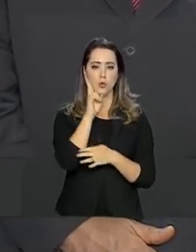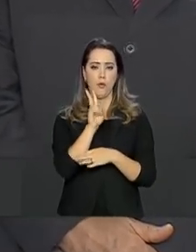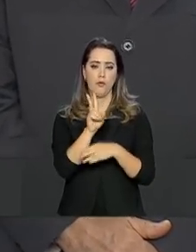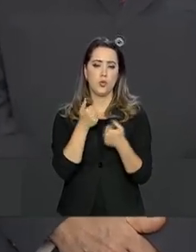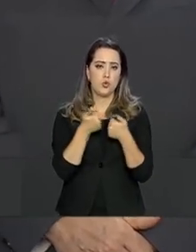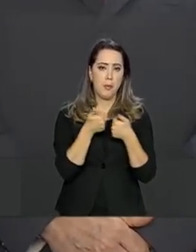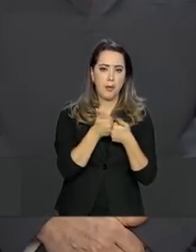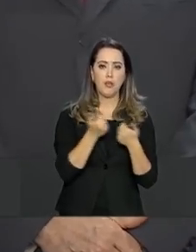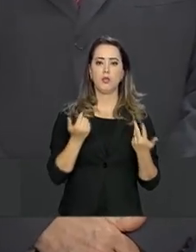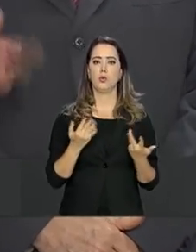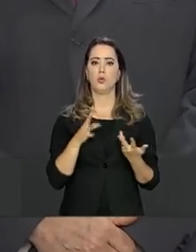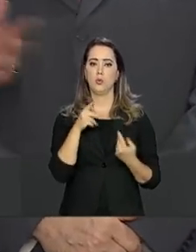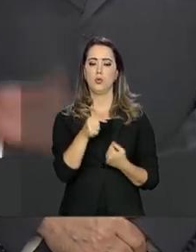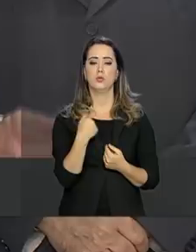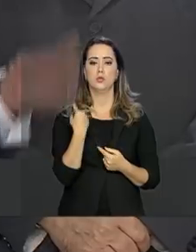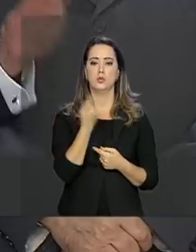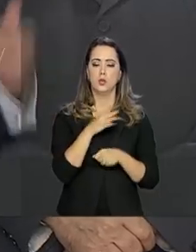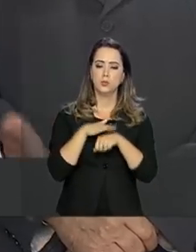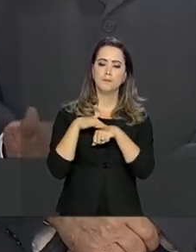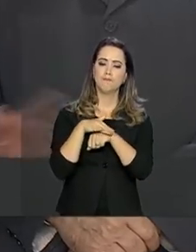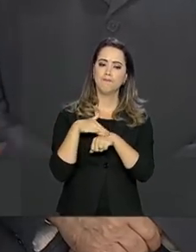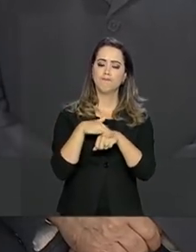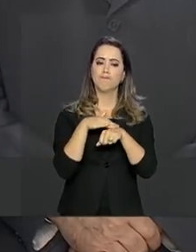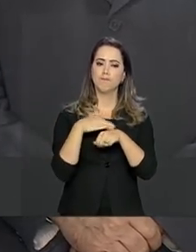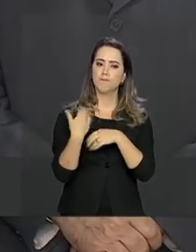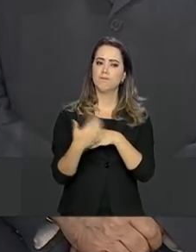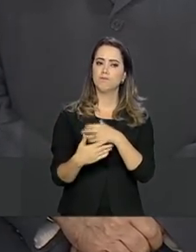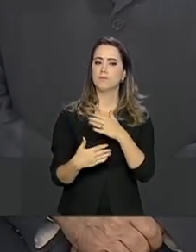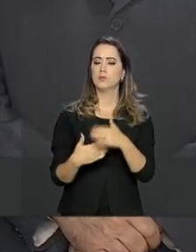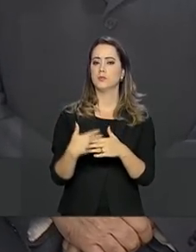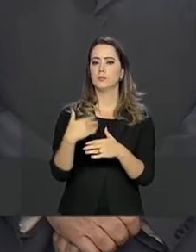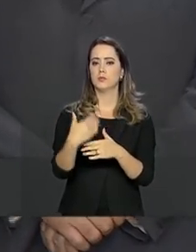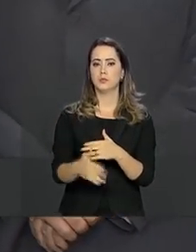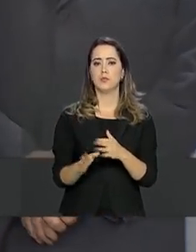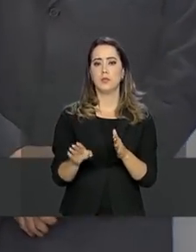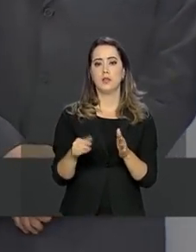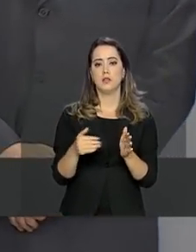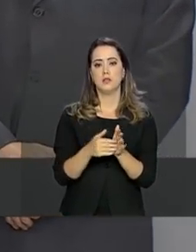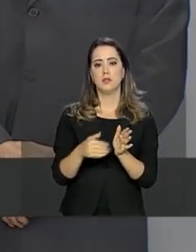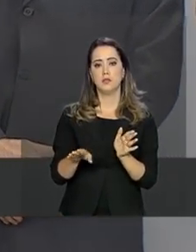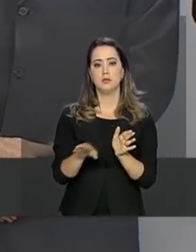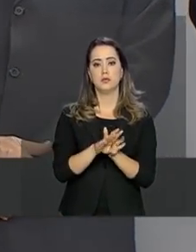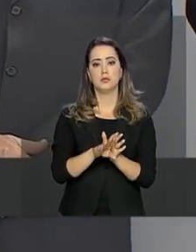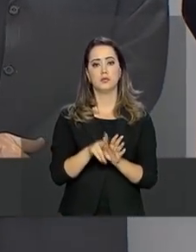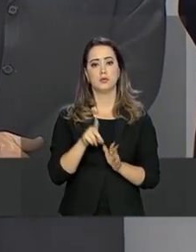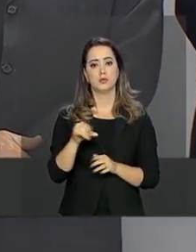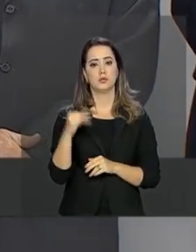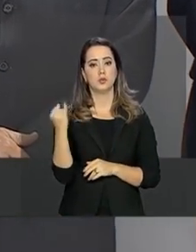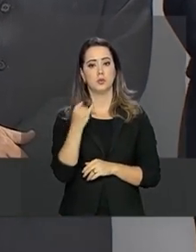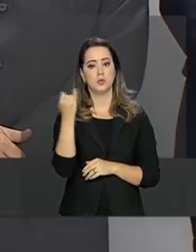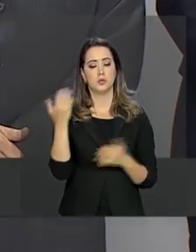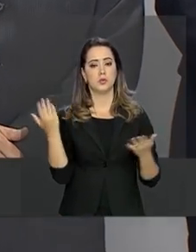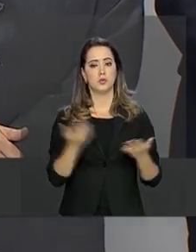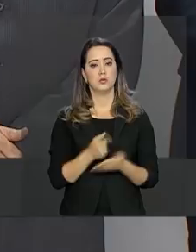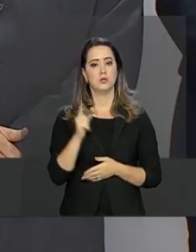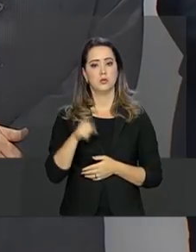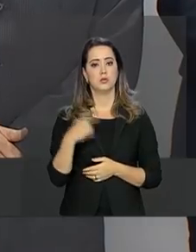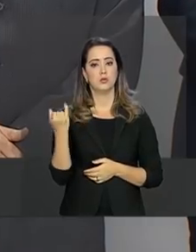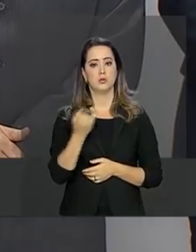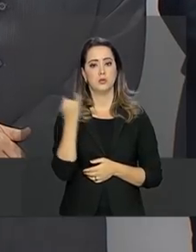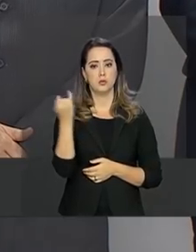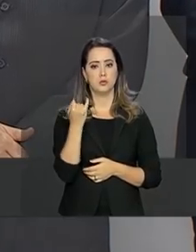espaço e nosso dialogando dialogando até chegar ao dia de hoje é como extraordinária